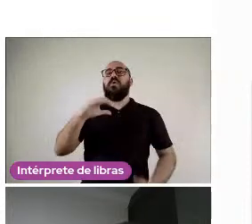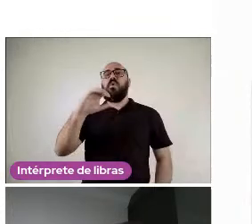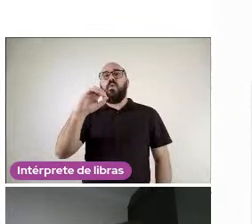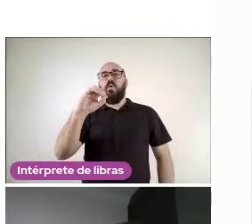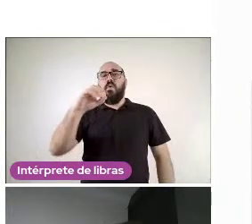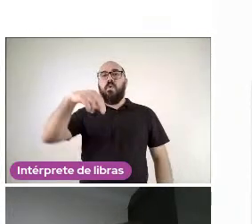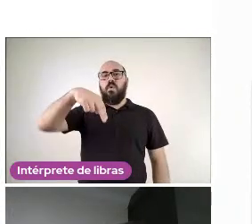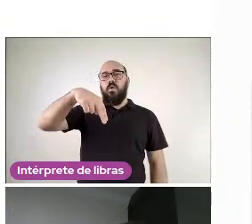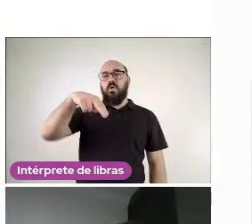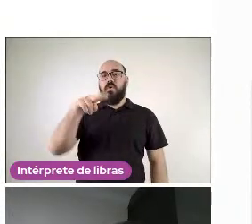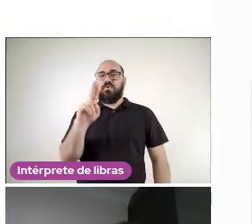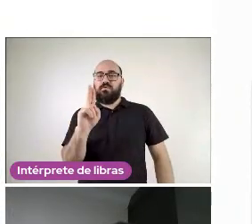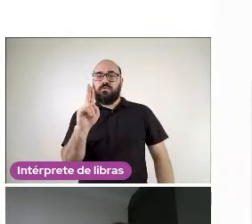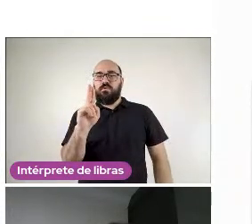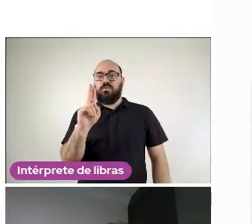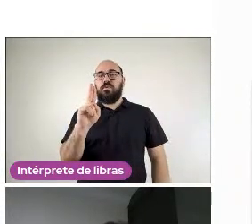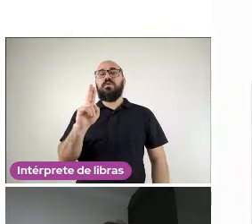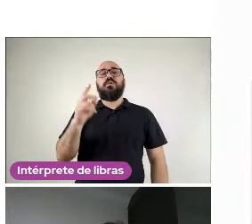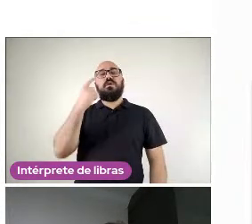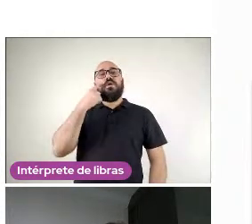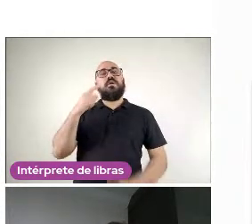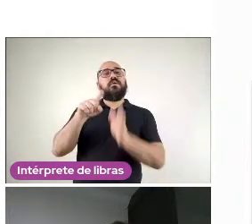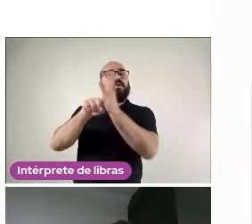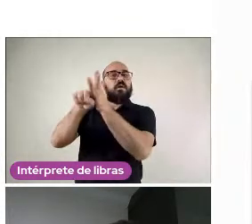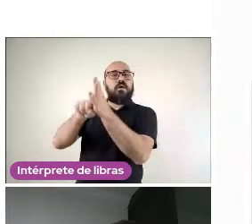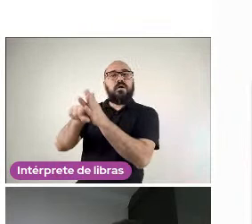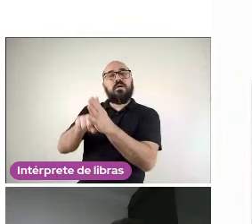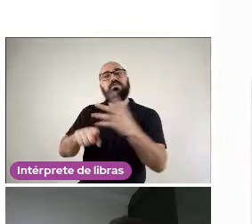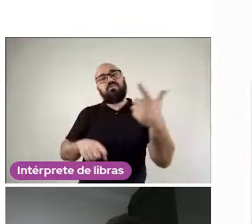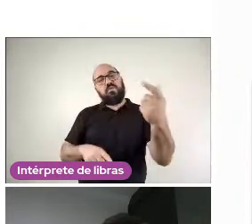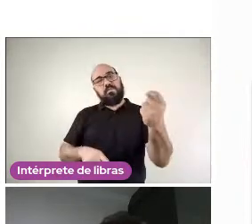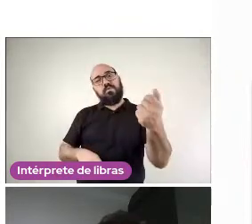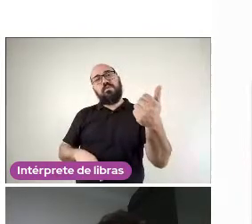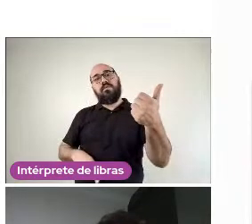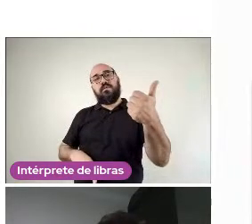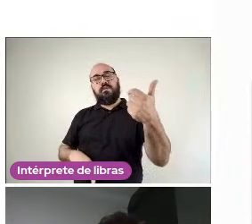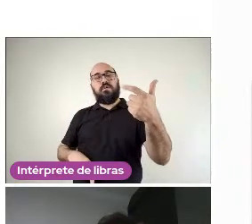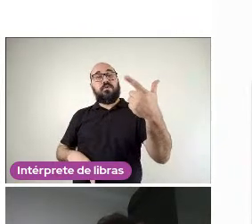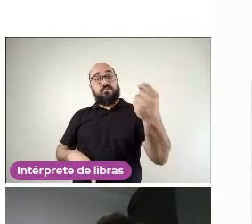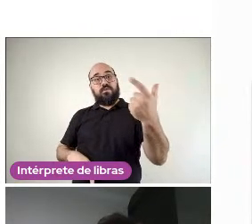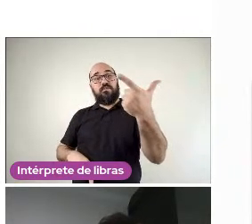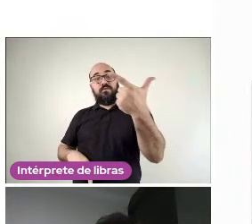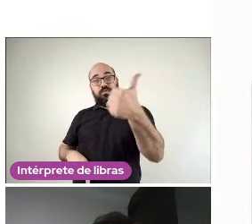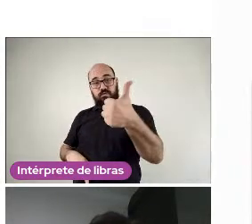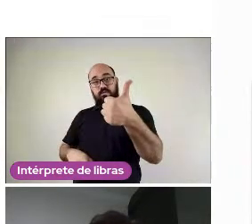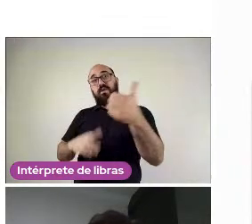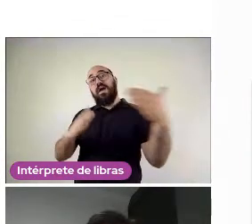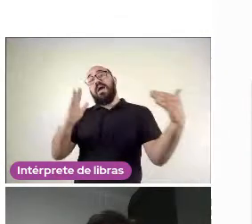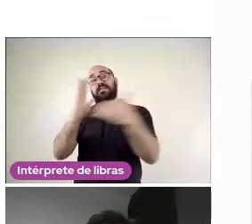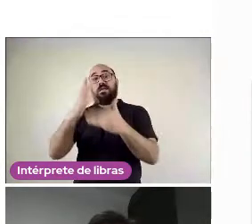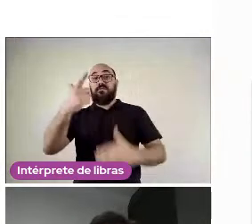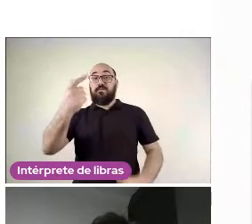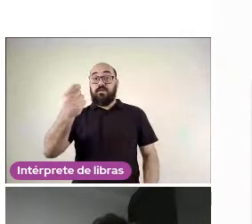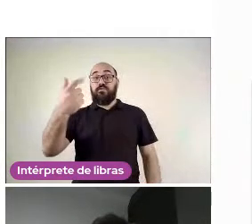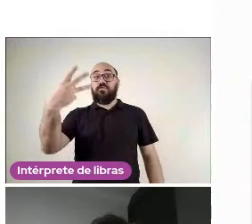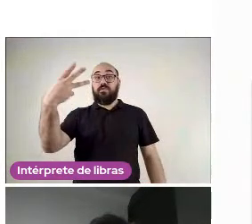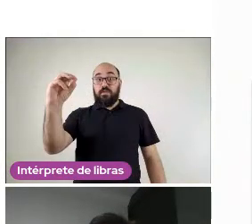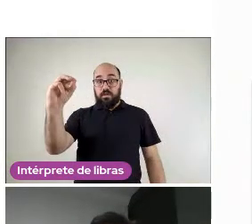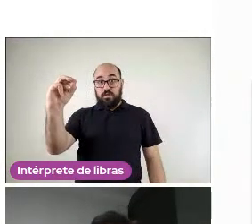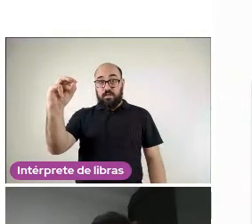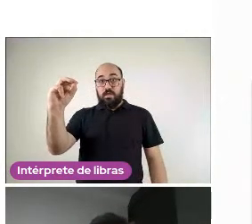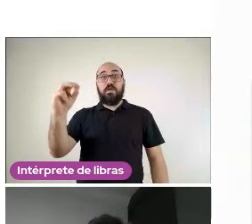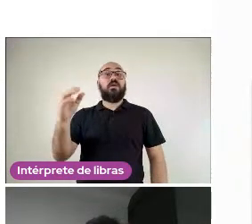que passa a vigorar de 2021 até 2030, criando, então, oportunidades de engajamento,